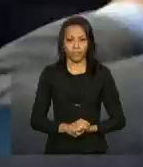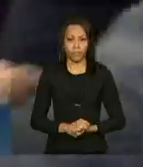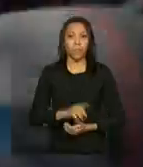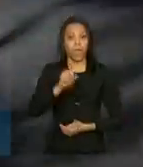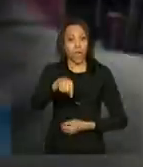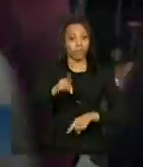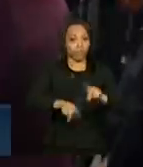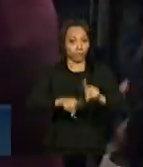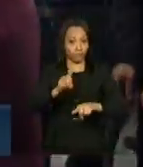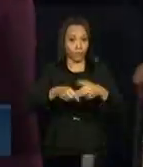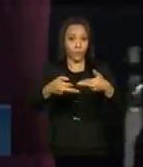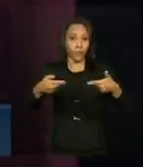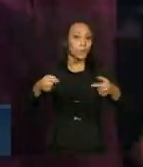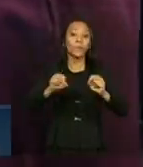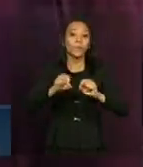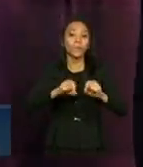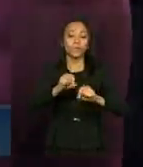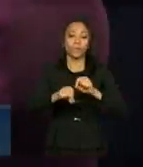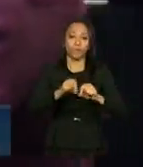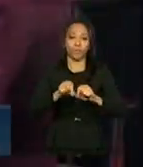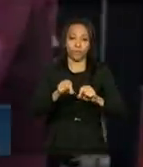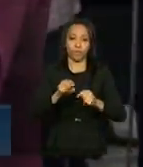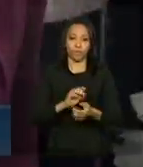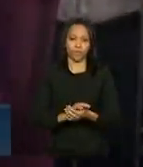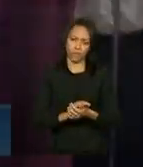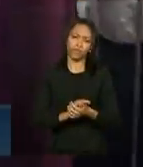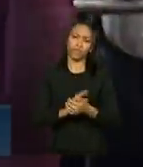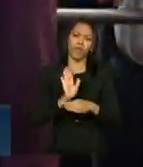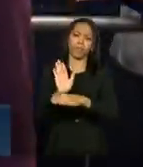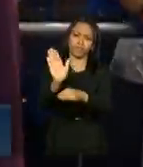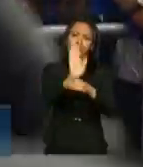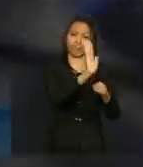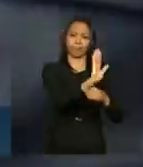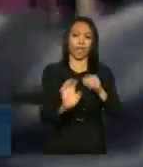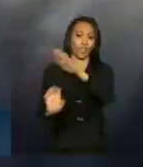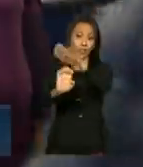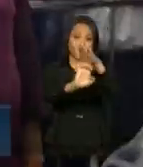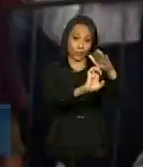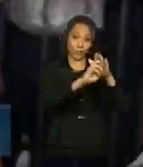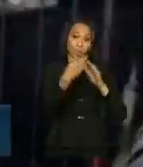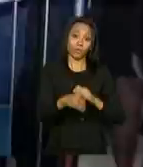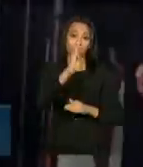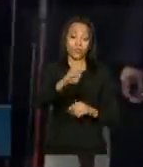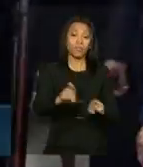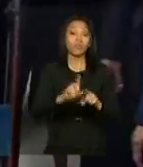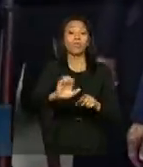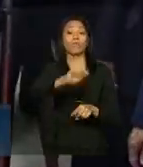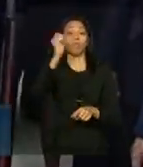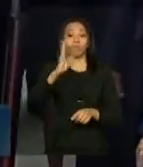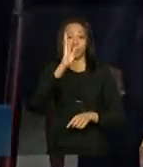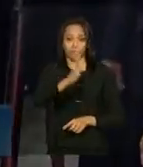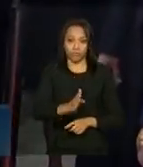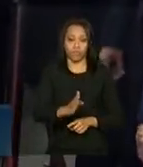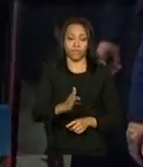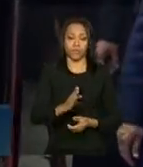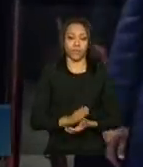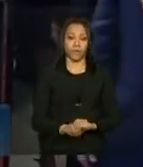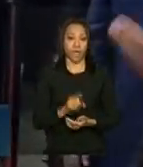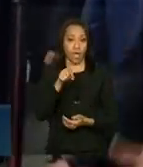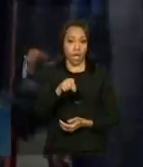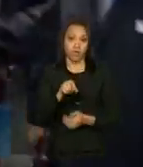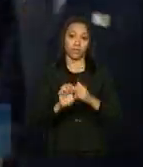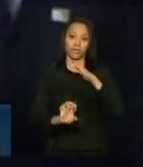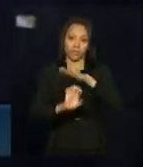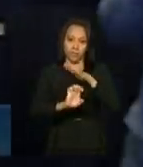São produtos que atendem às indústrias no Brasil e também no exterior. A Baltô